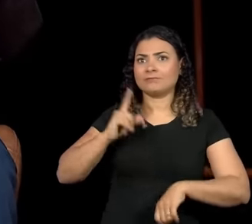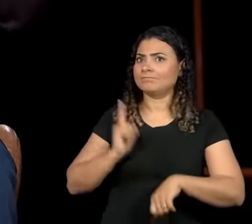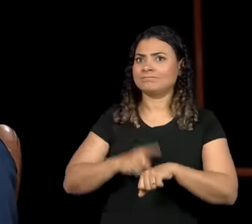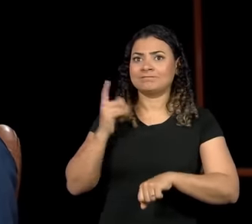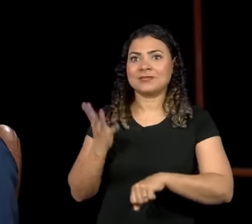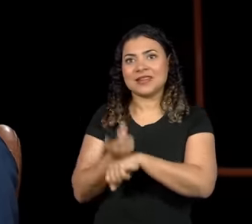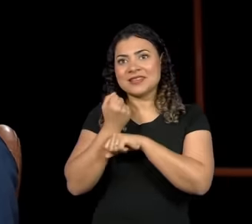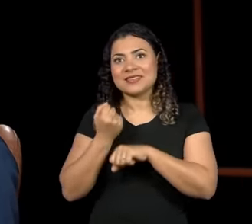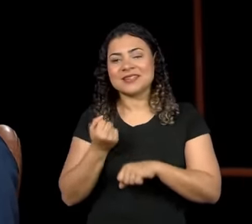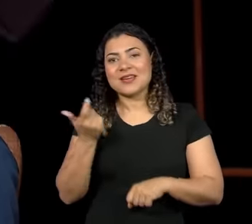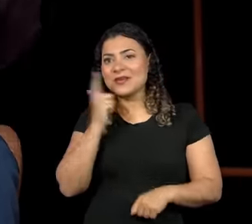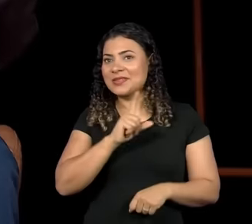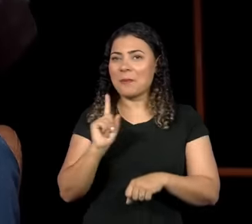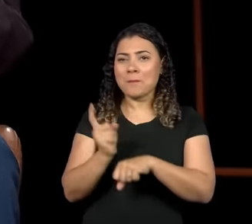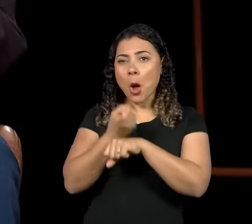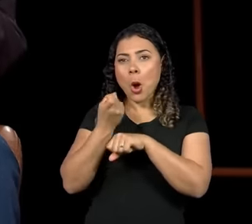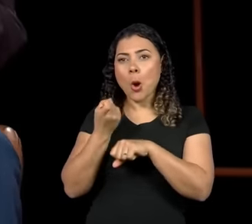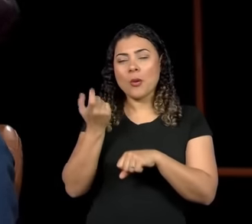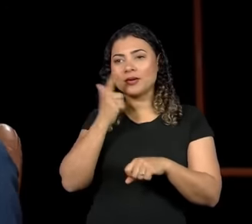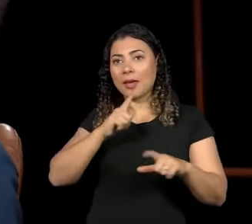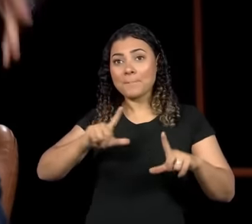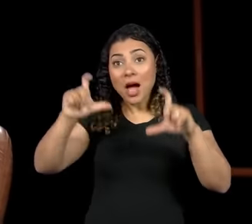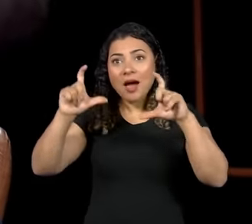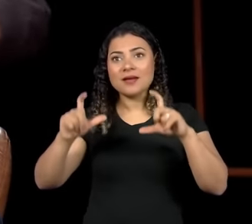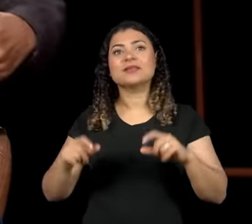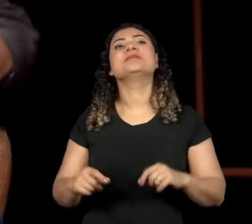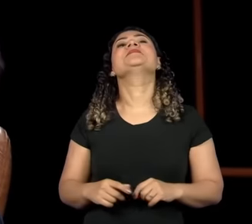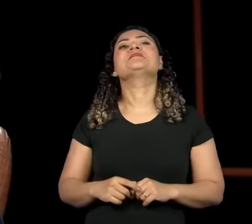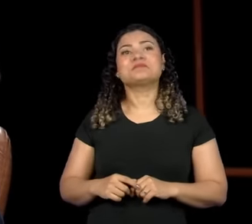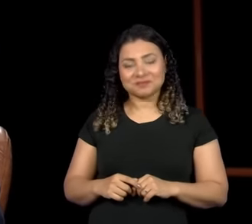fotógrafo pega no segundo certo.